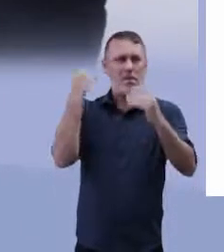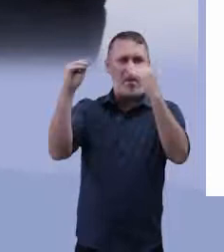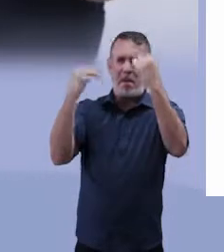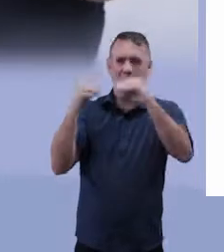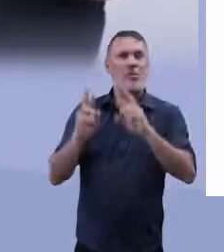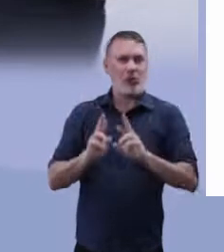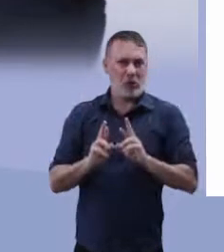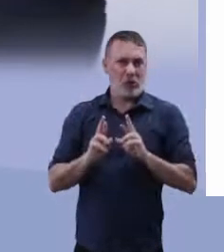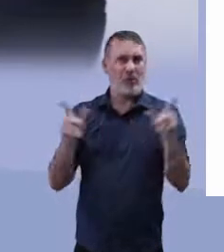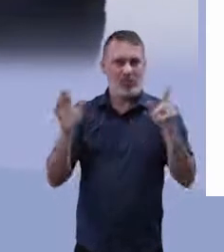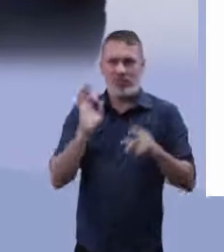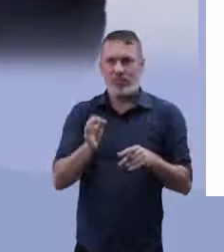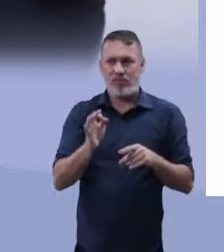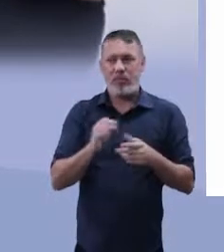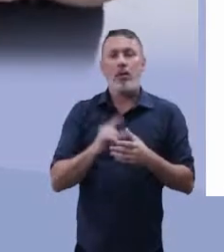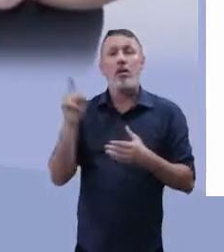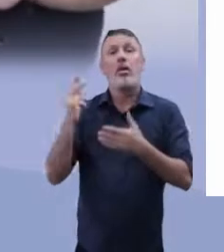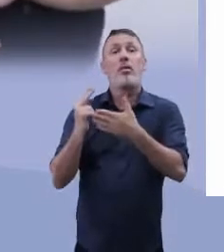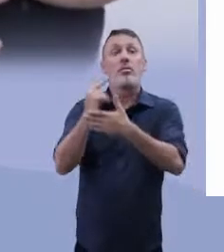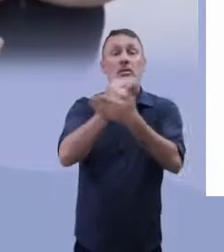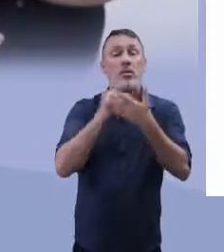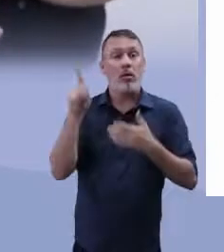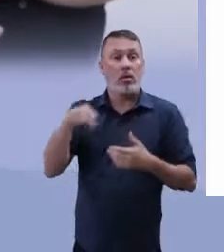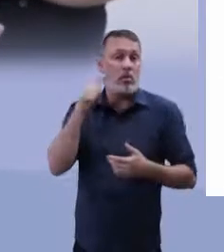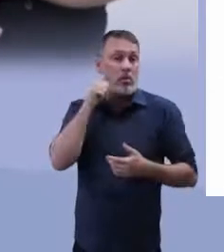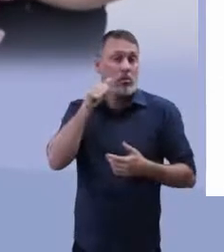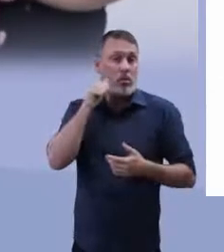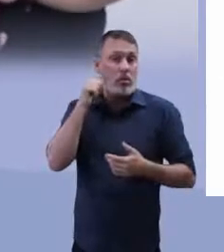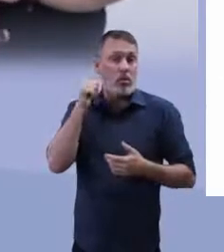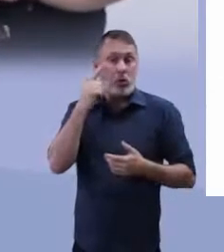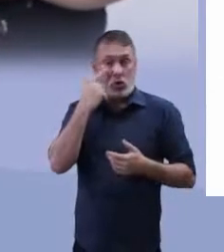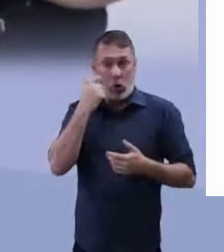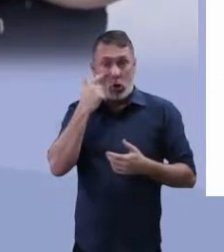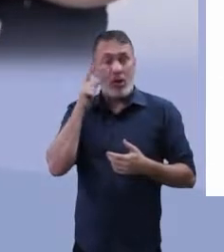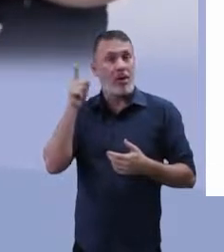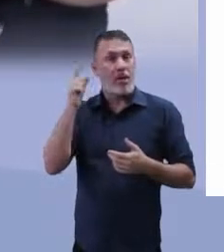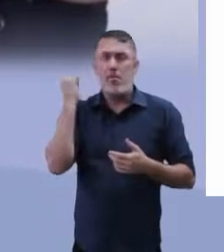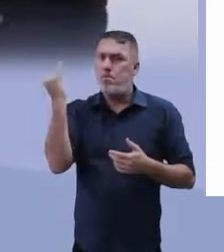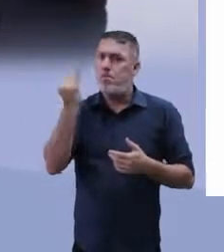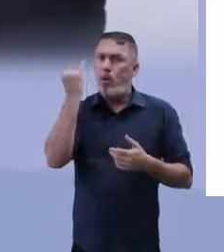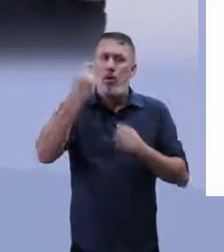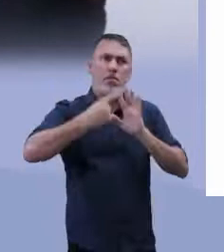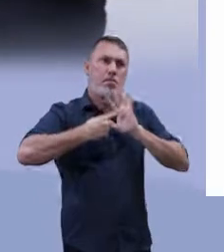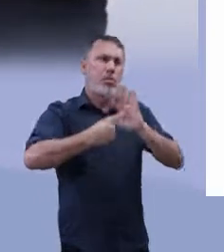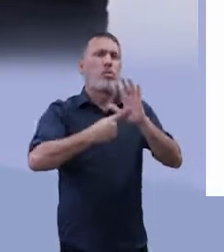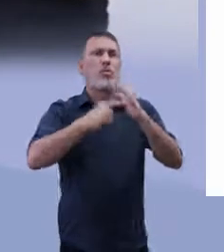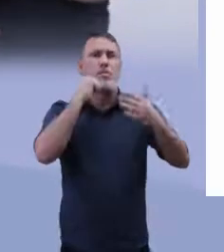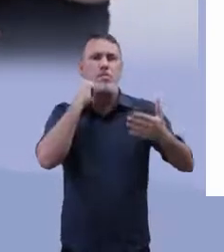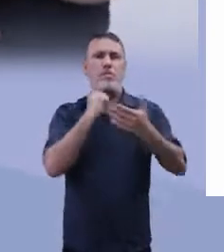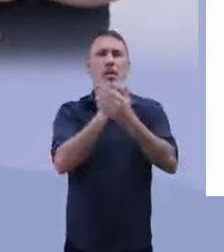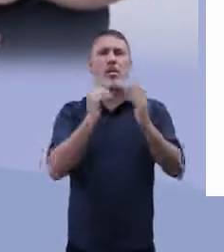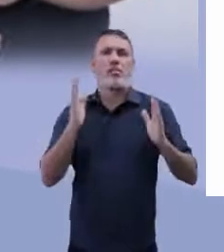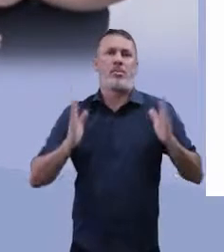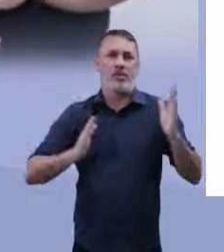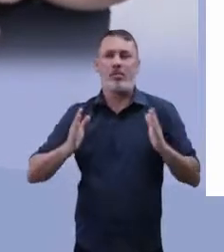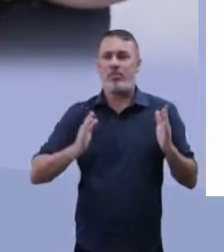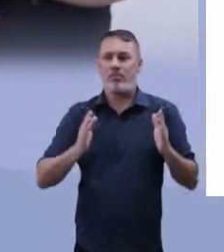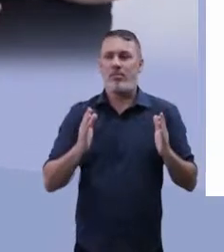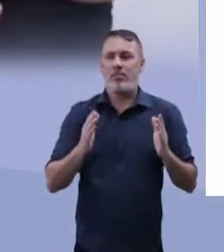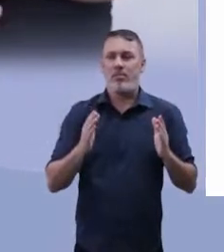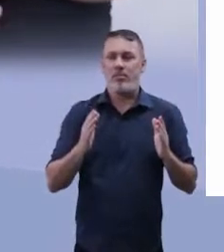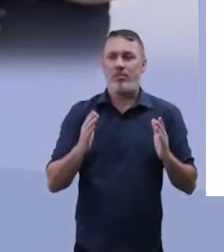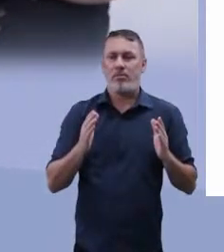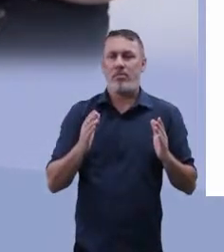são diferentes. Essa mulher chorando foi um quadro impactante que marcou esse período